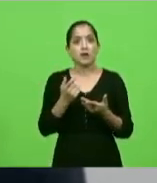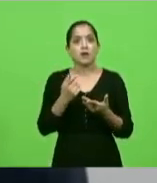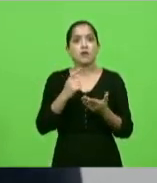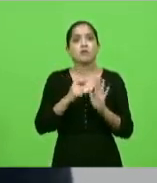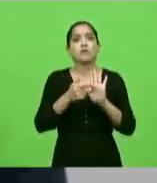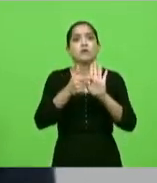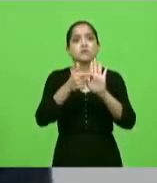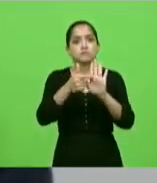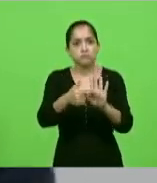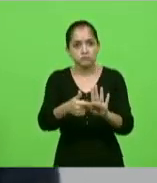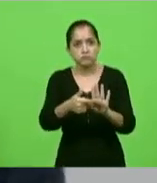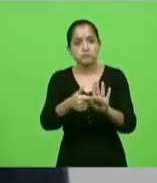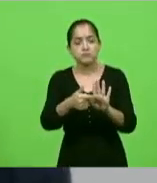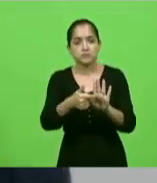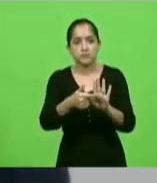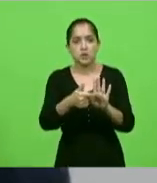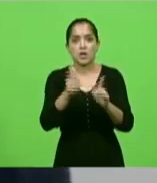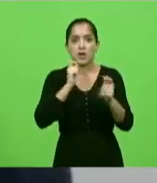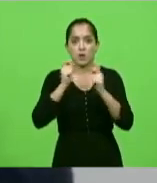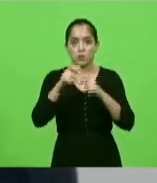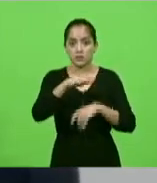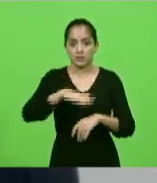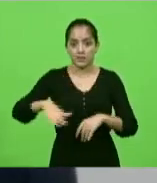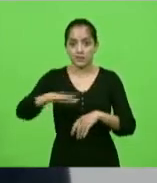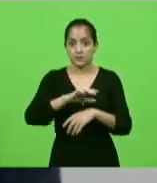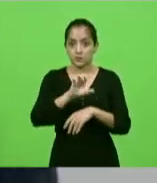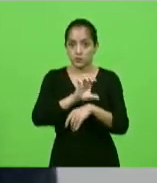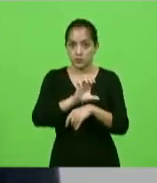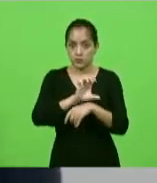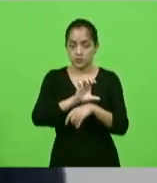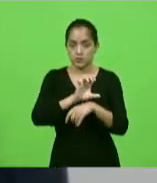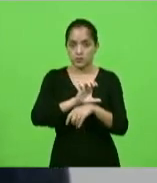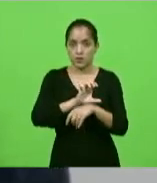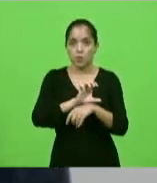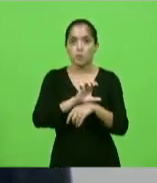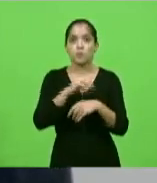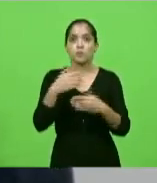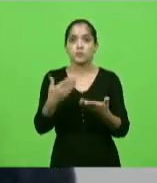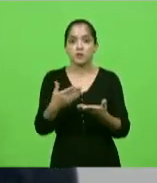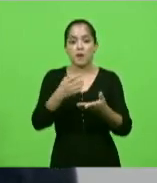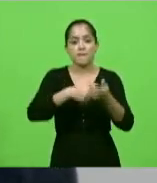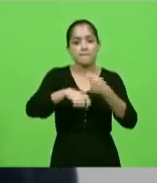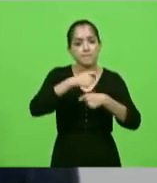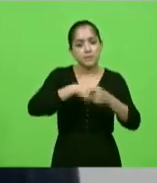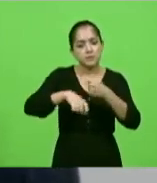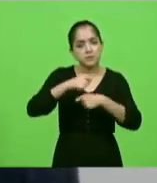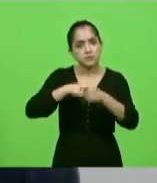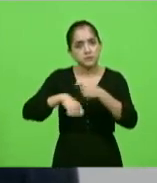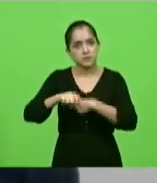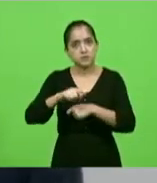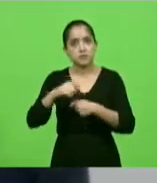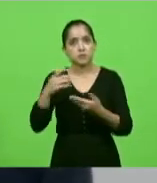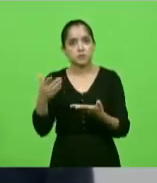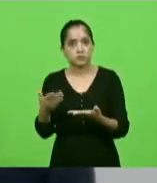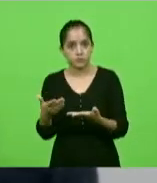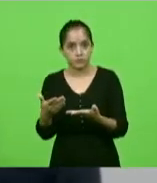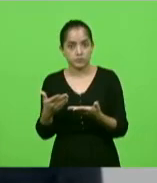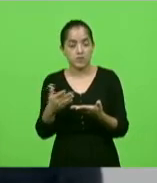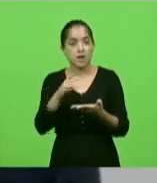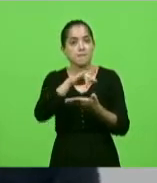nas hostes da Controladoria Geral do Estado um procedimento administrativo tendente a auditar a